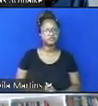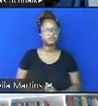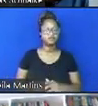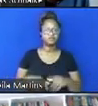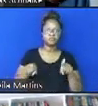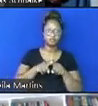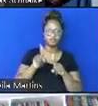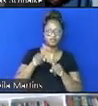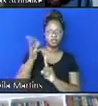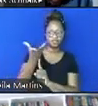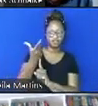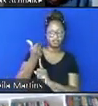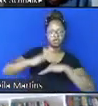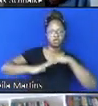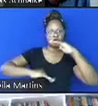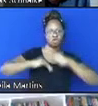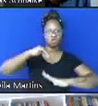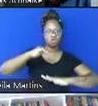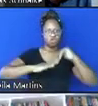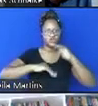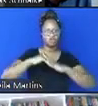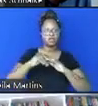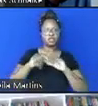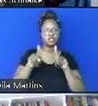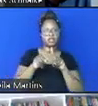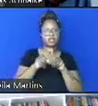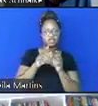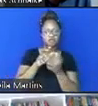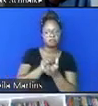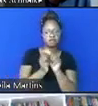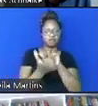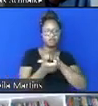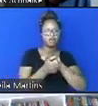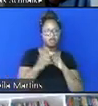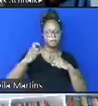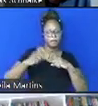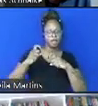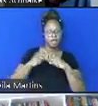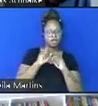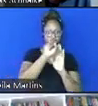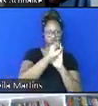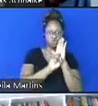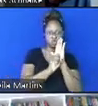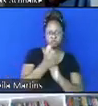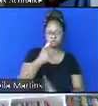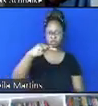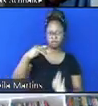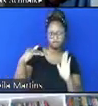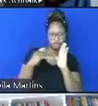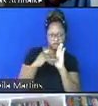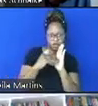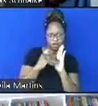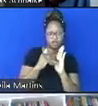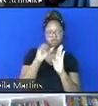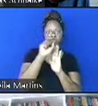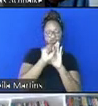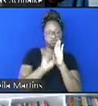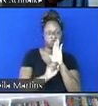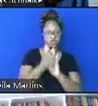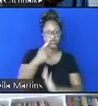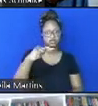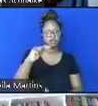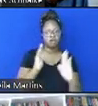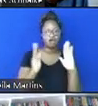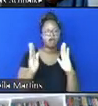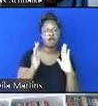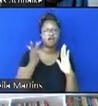artesão e modelista médico, no final do século XVII, a Idade de Ouro, a Era de Ouro